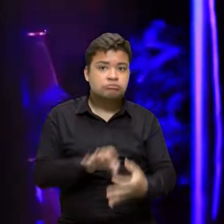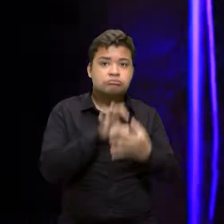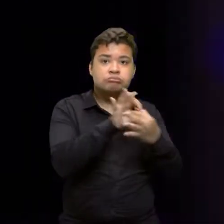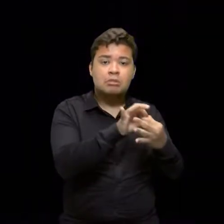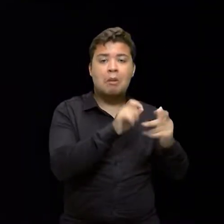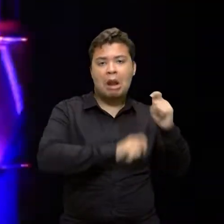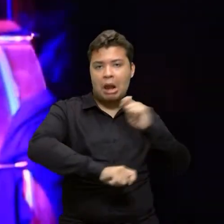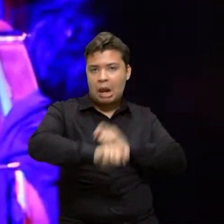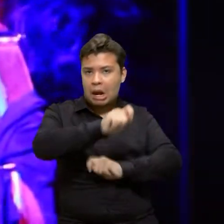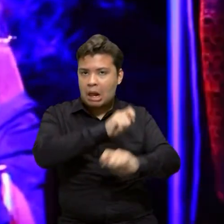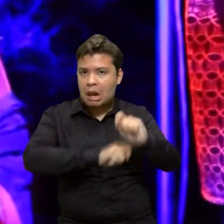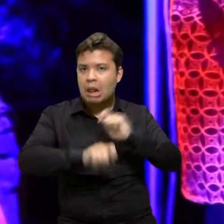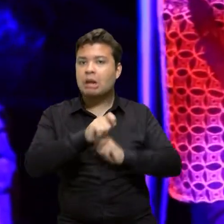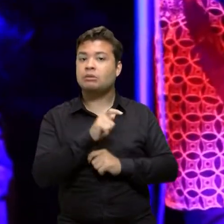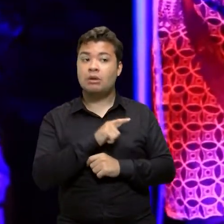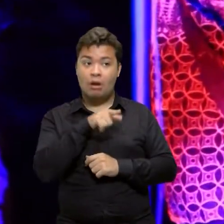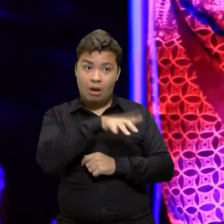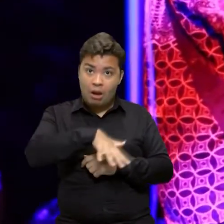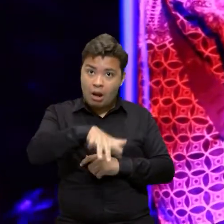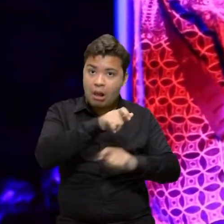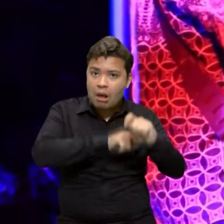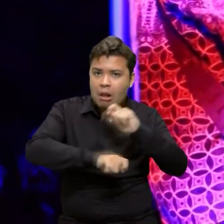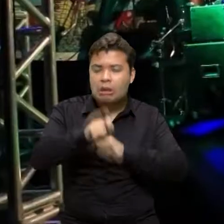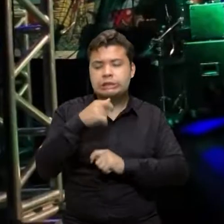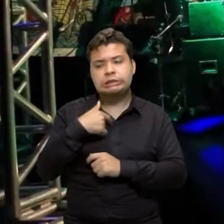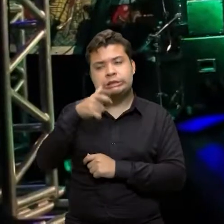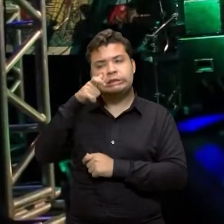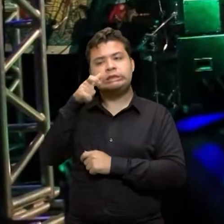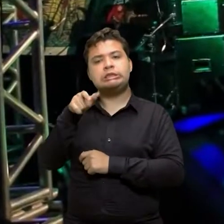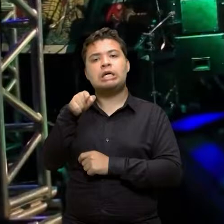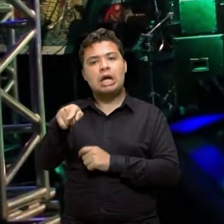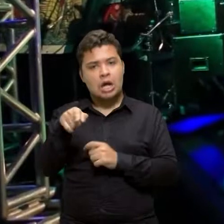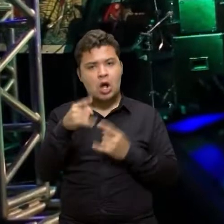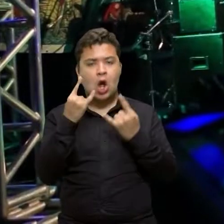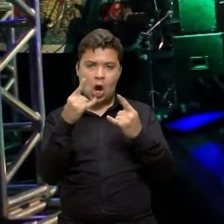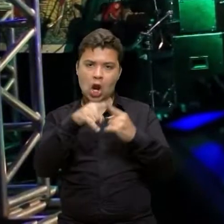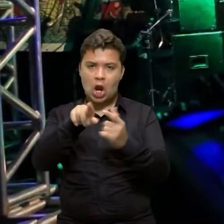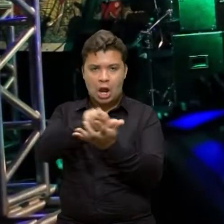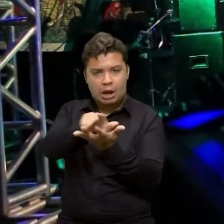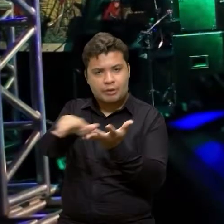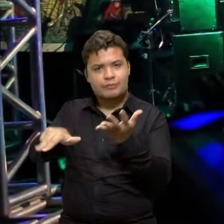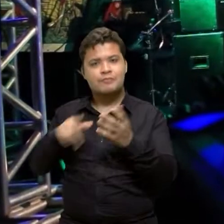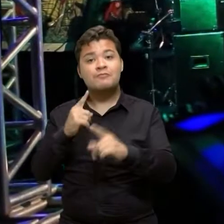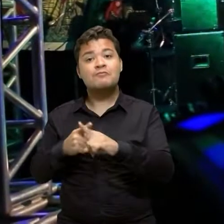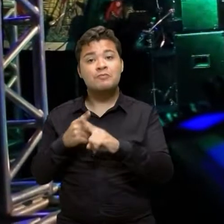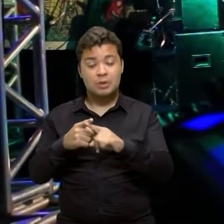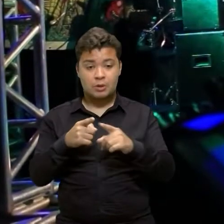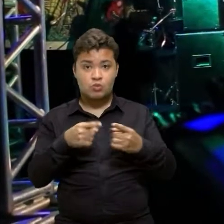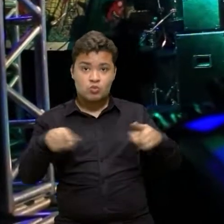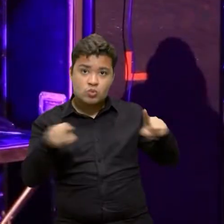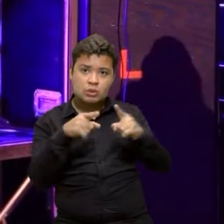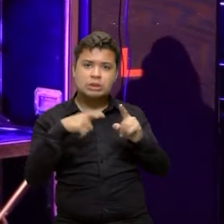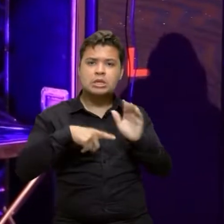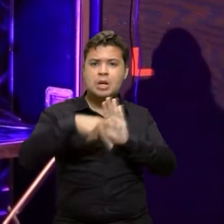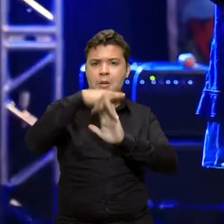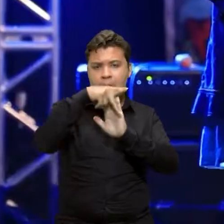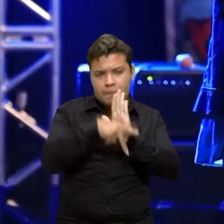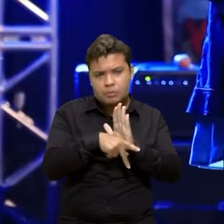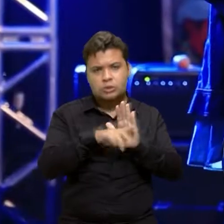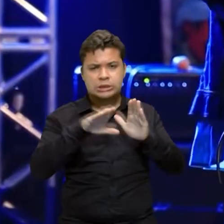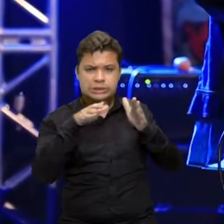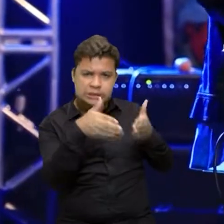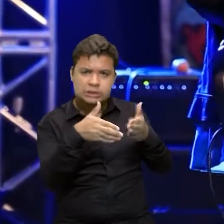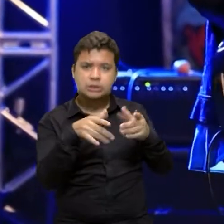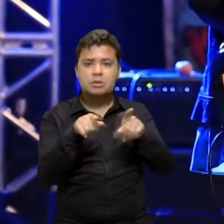roll com o mercado, né? E o mercado vai ter grande interesse nesse processo de ramificação, porque quando você tem um tipo de música que